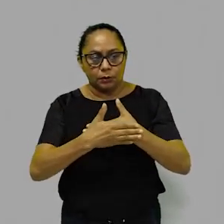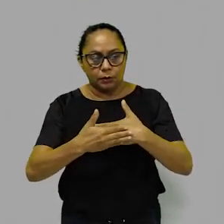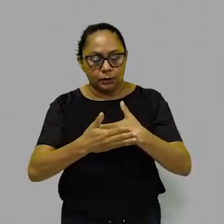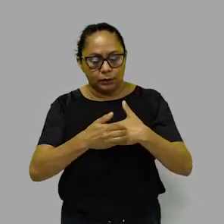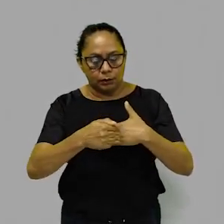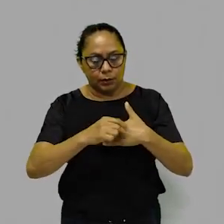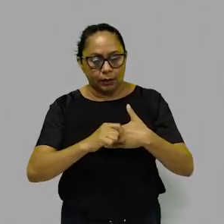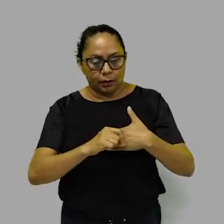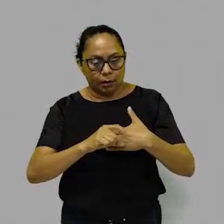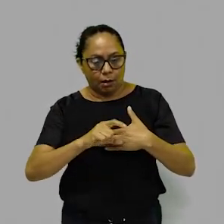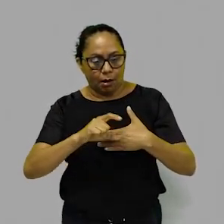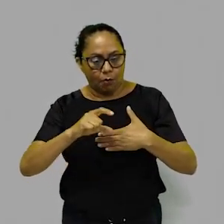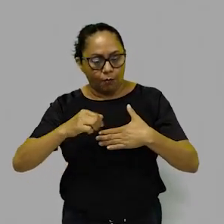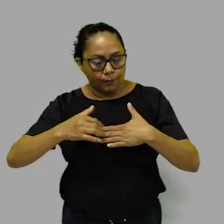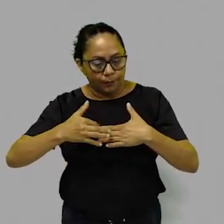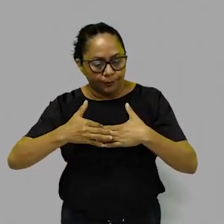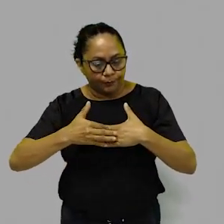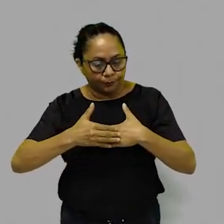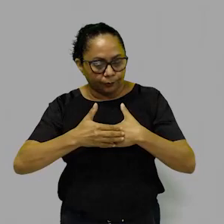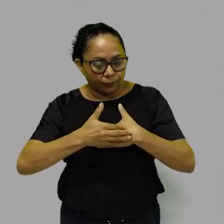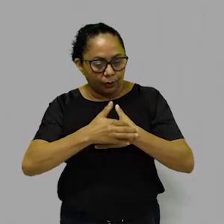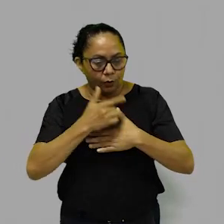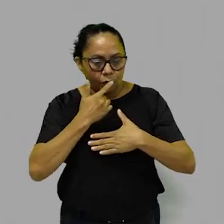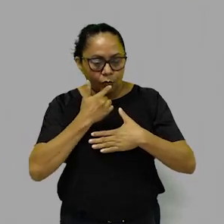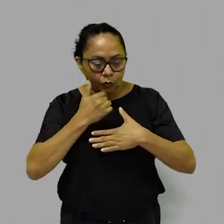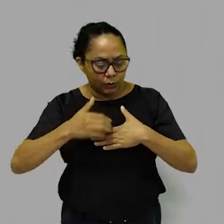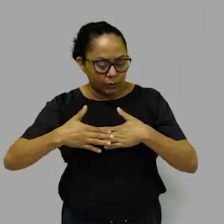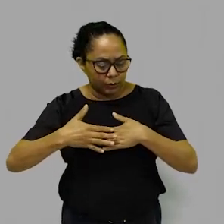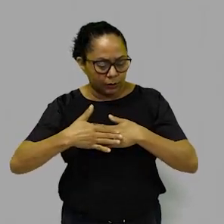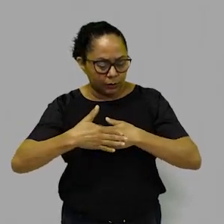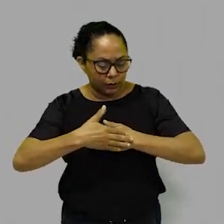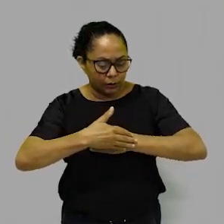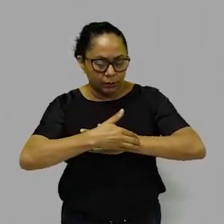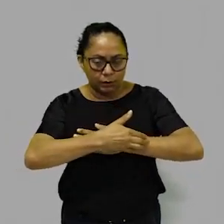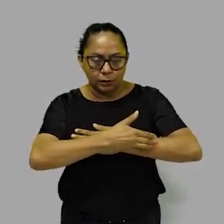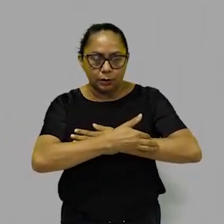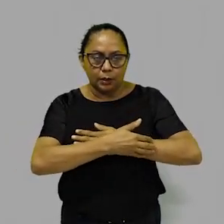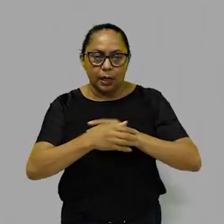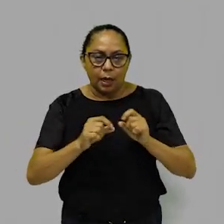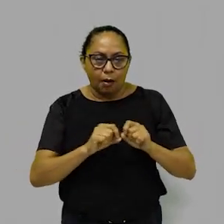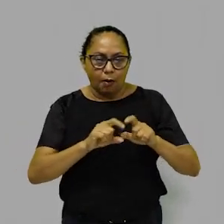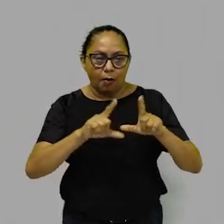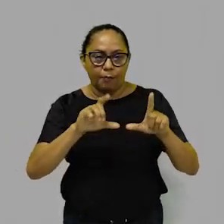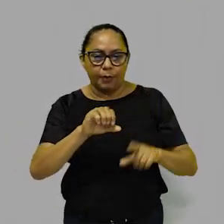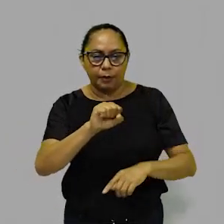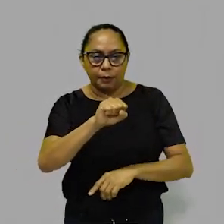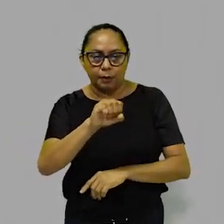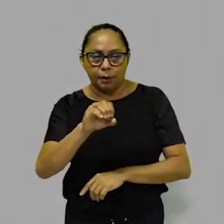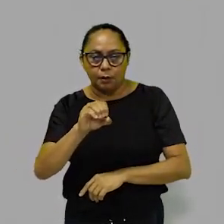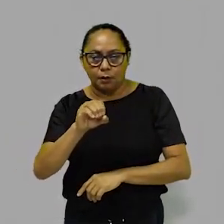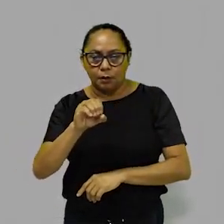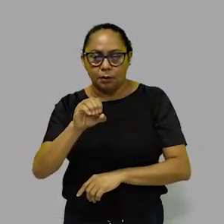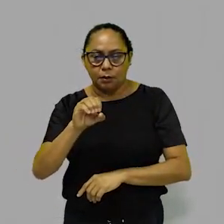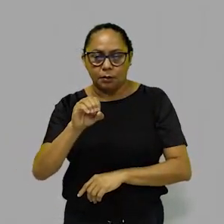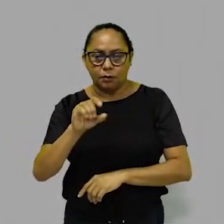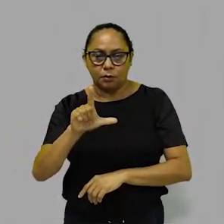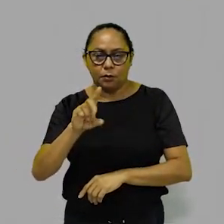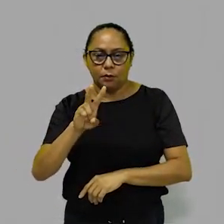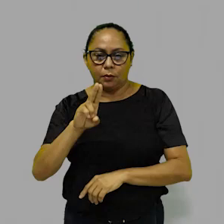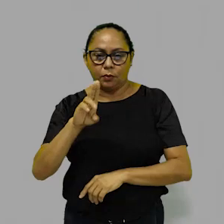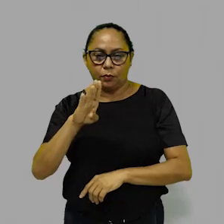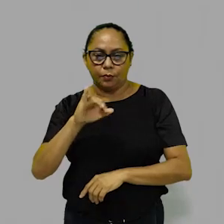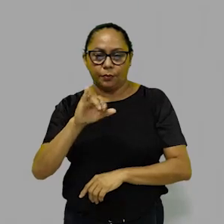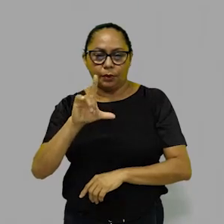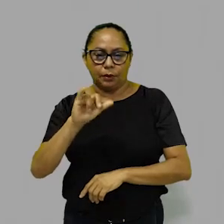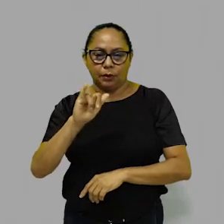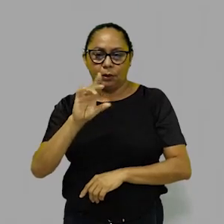aumentem a sua circulação. Ela aumenta a solubilidade sanguínea, ok? Faz com que